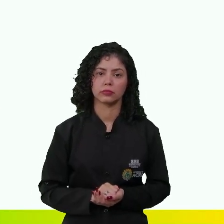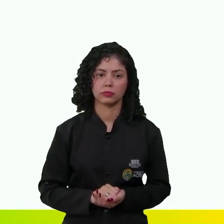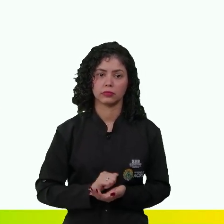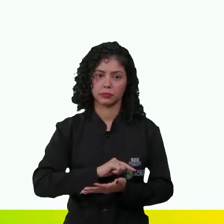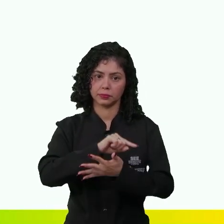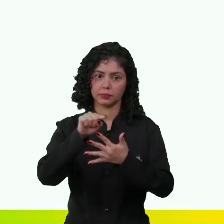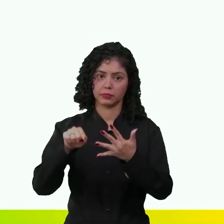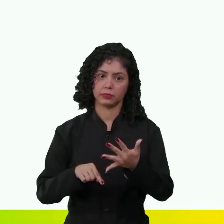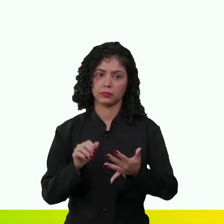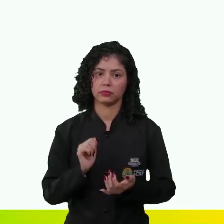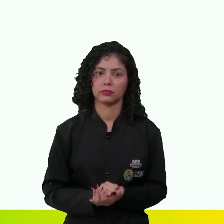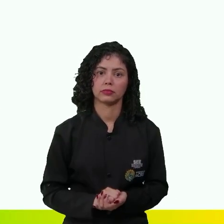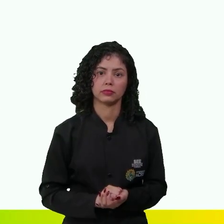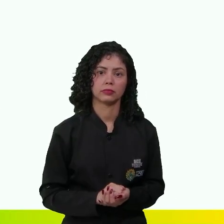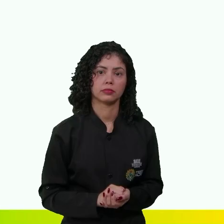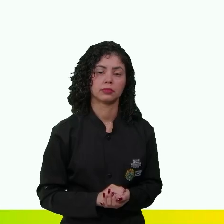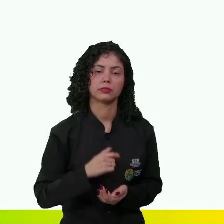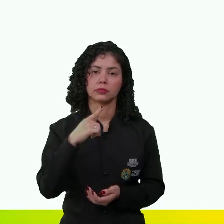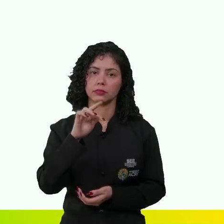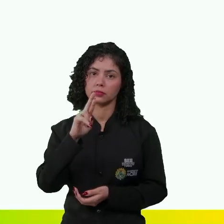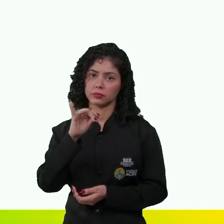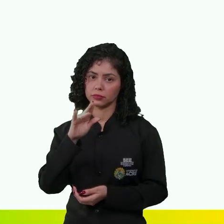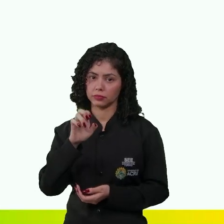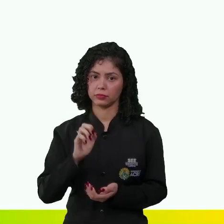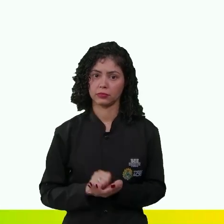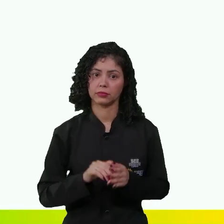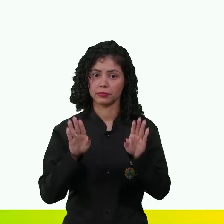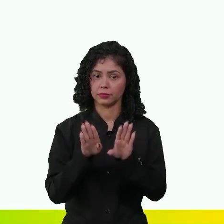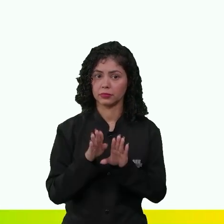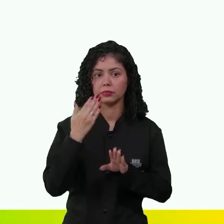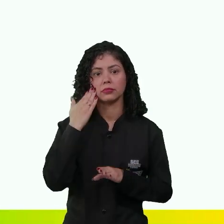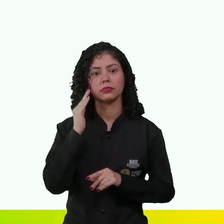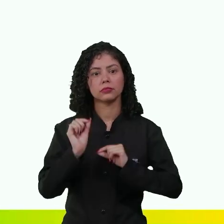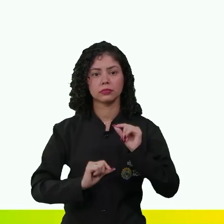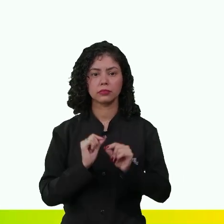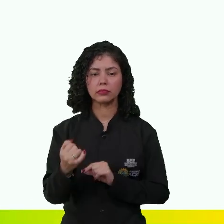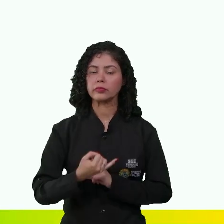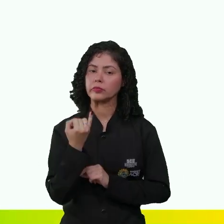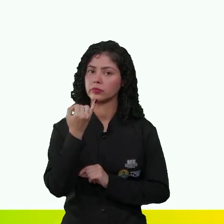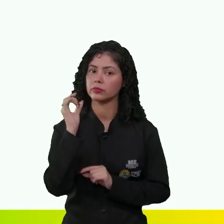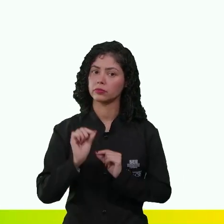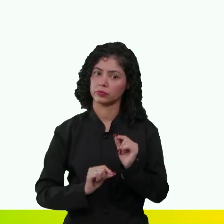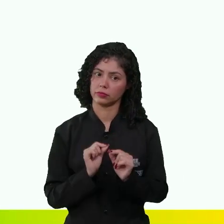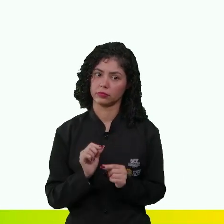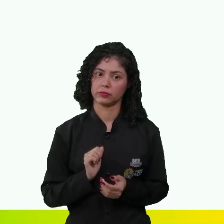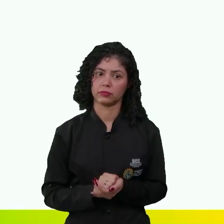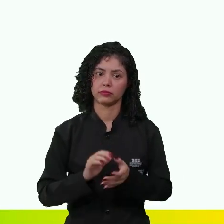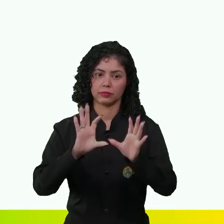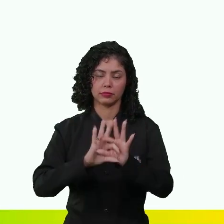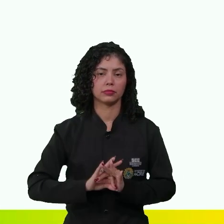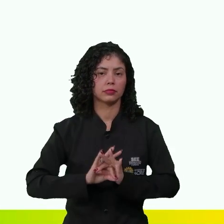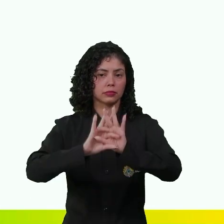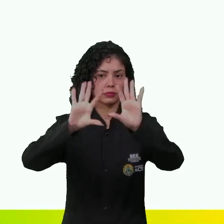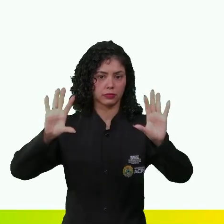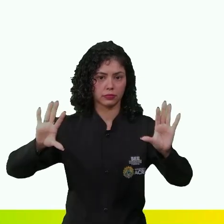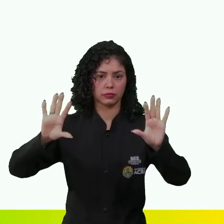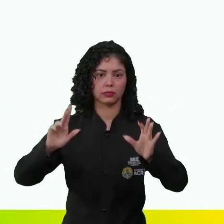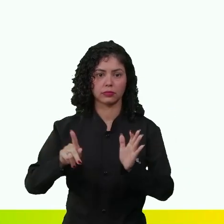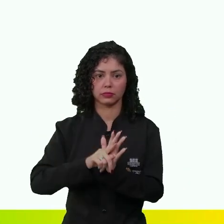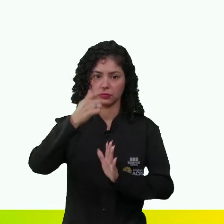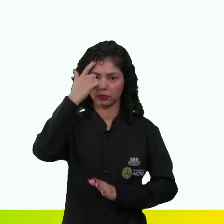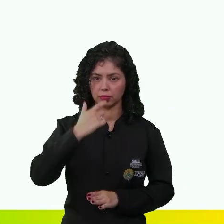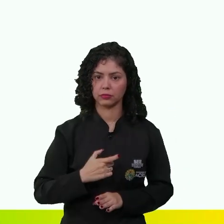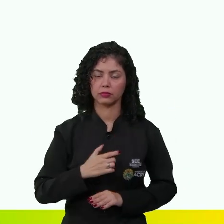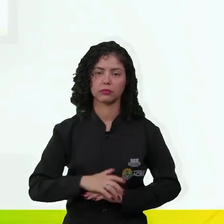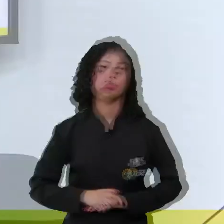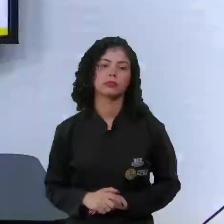é diverso, plural e que a gente entende que o principal objetivo é a liberdade do